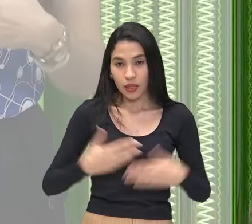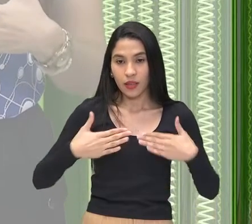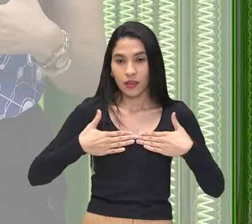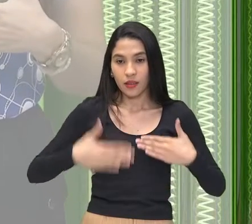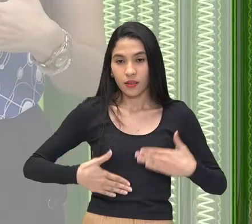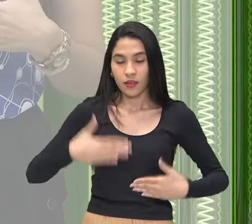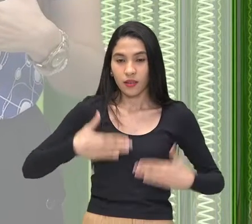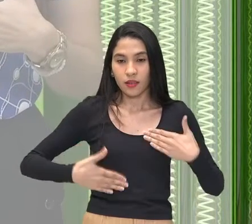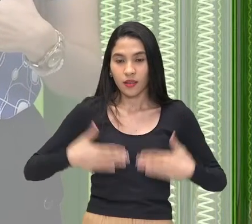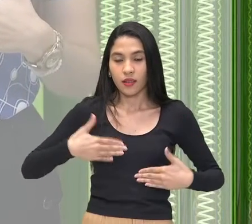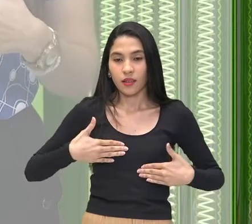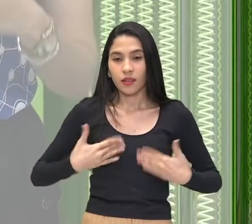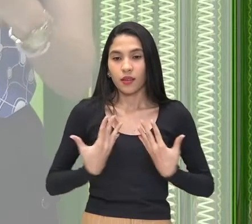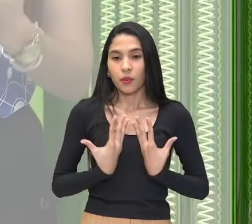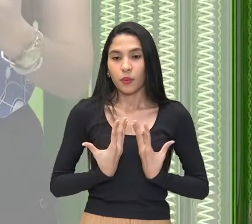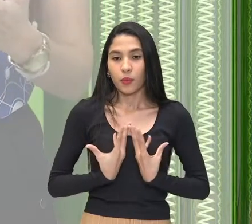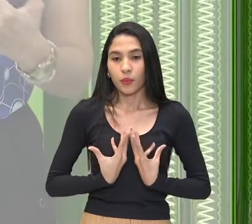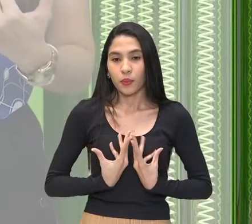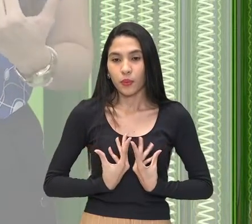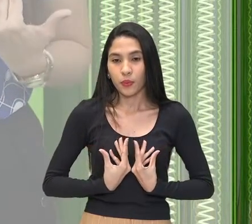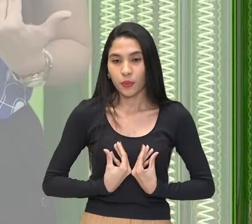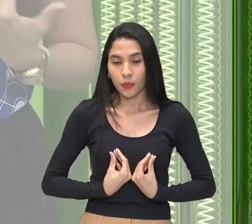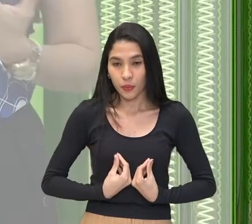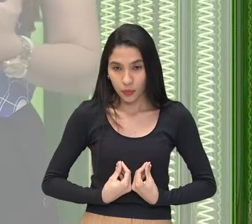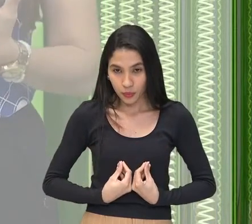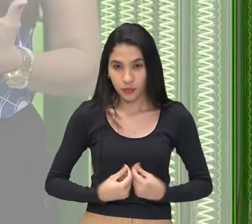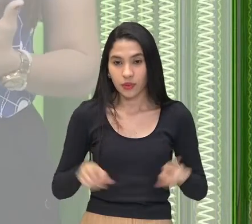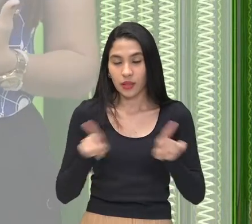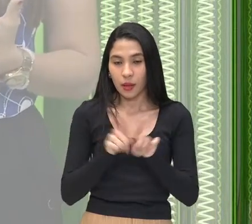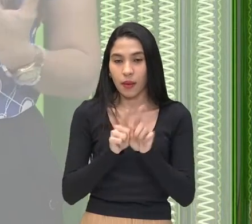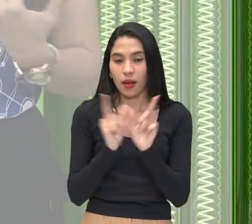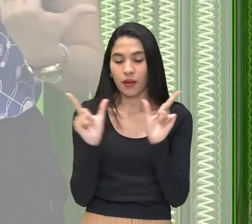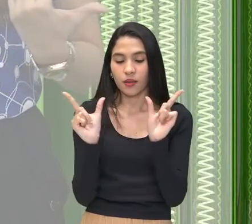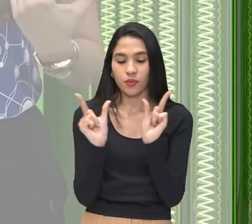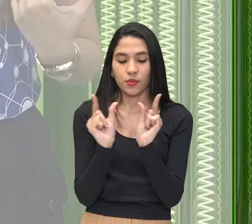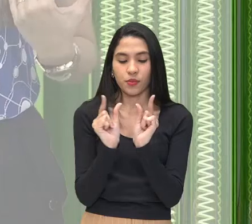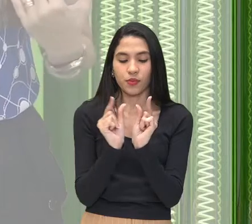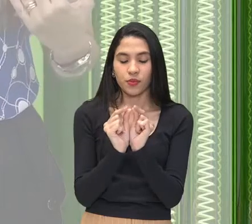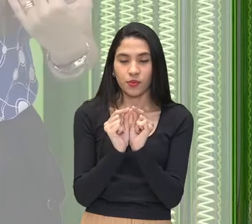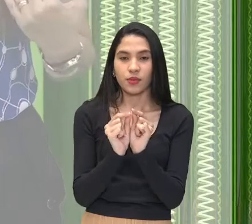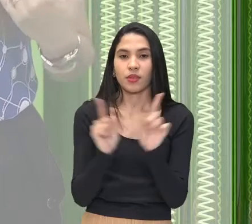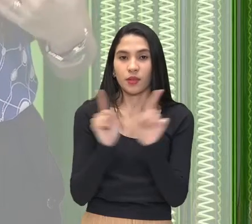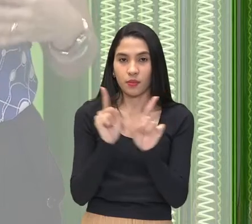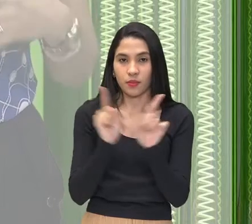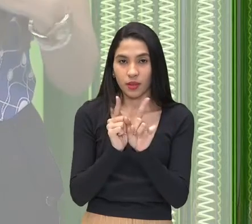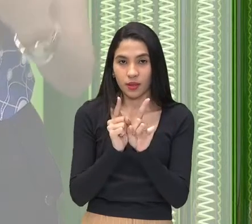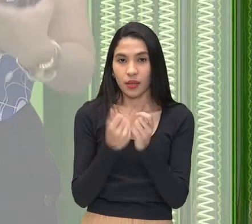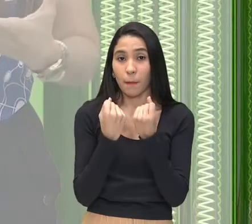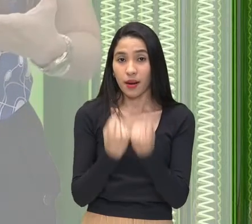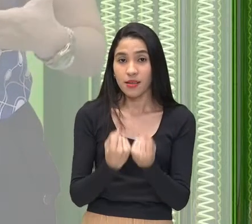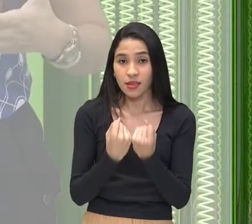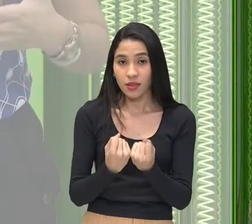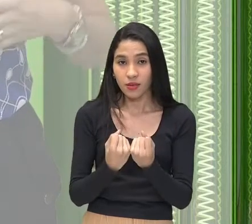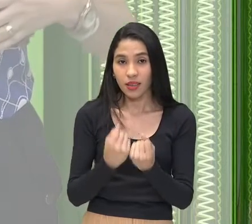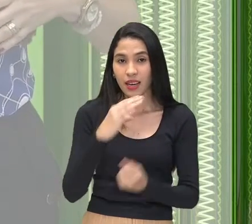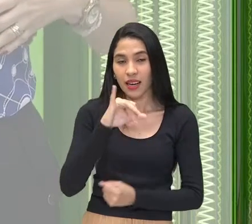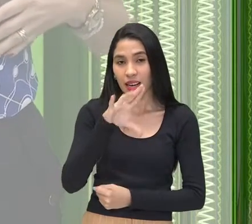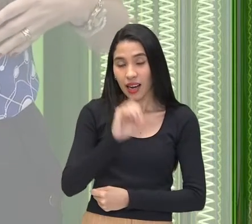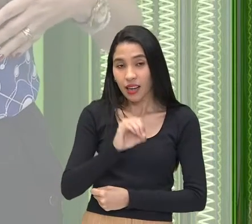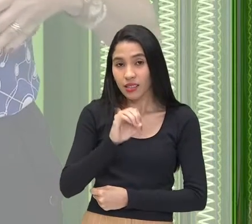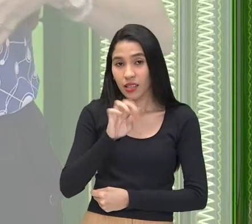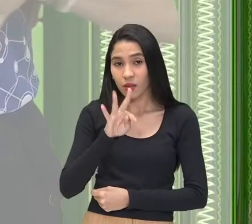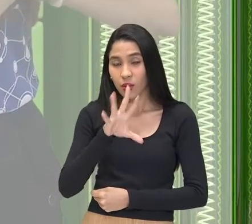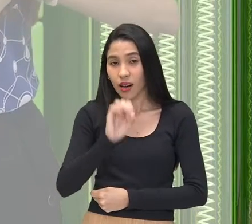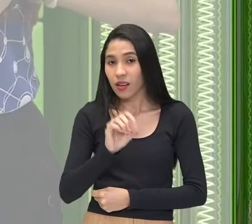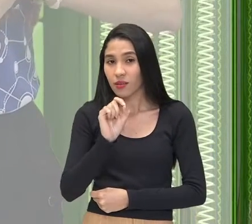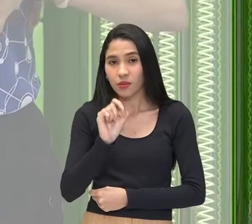dos músculos intercostais e com isso diminui o volume da caixa torácica, né? O que é a caixa torácica? A